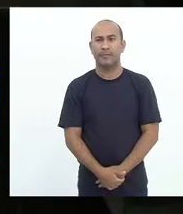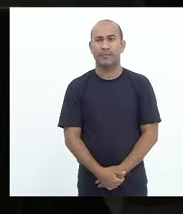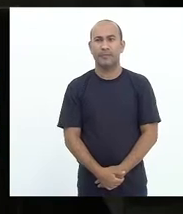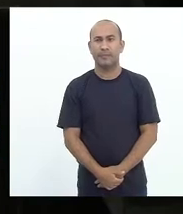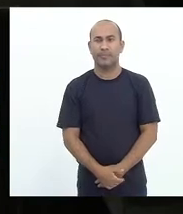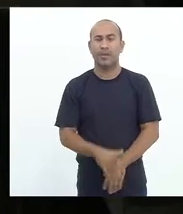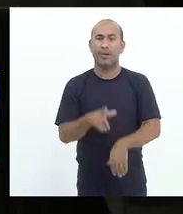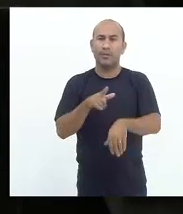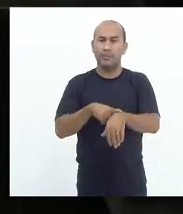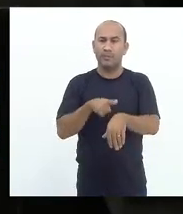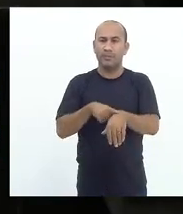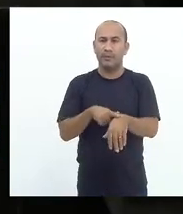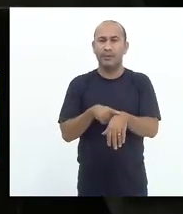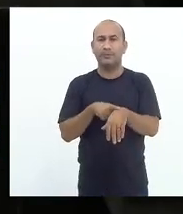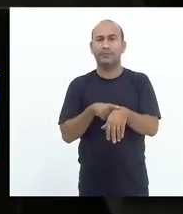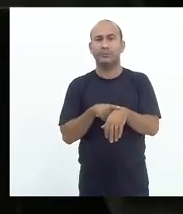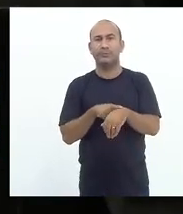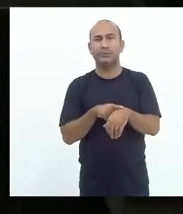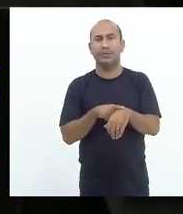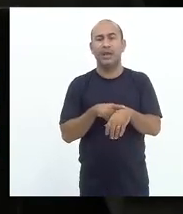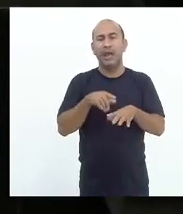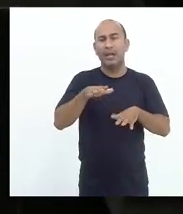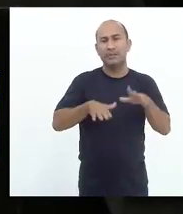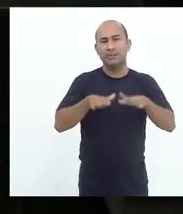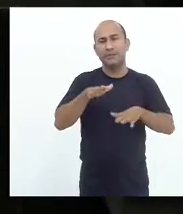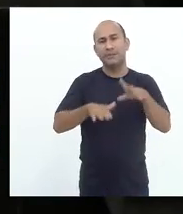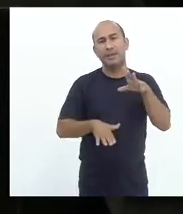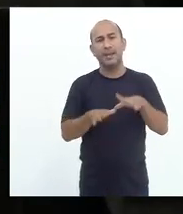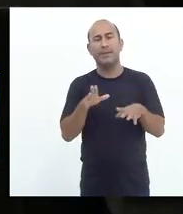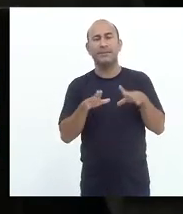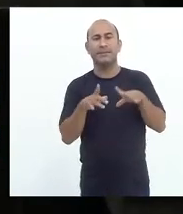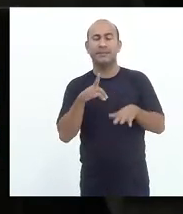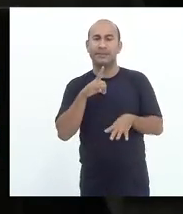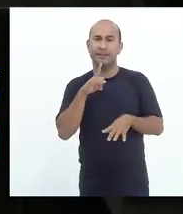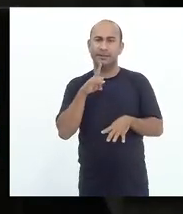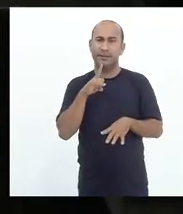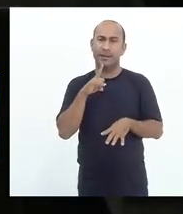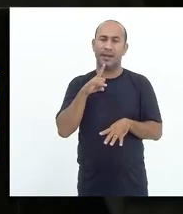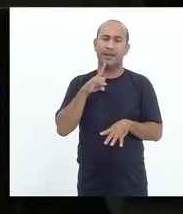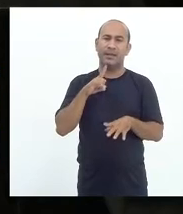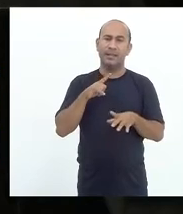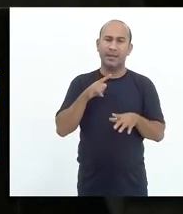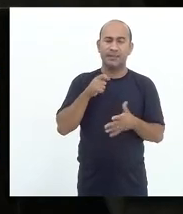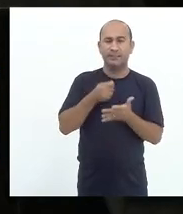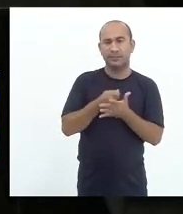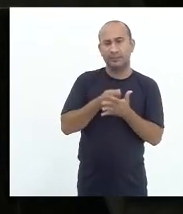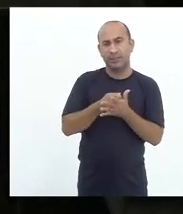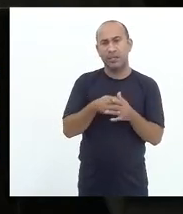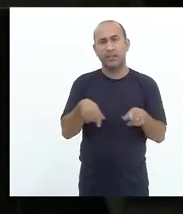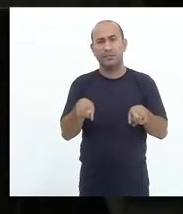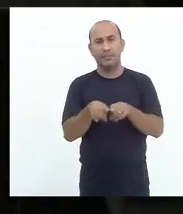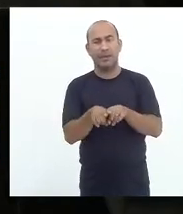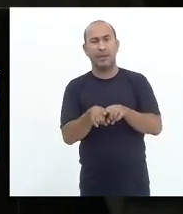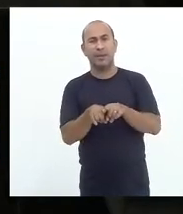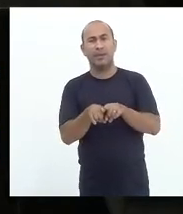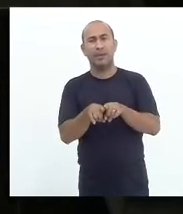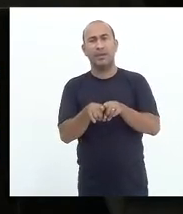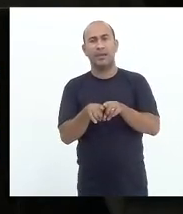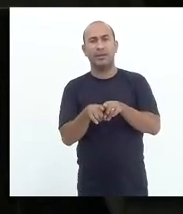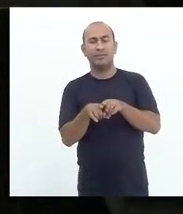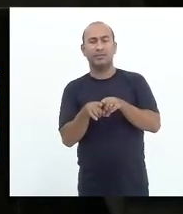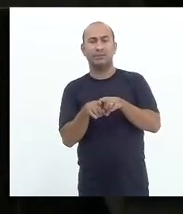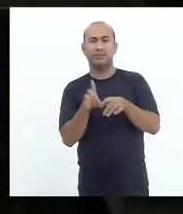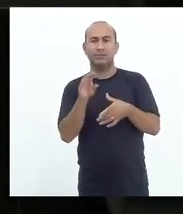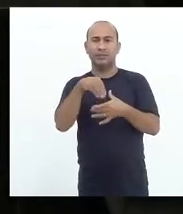Determinadas atribuições, às vezes, são específicas ou prerrogativas do ente municipal, outras do ente